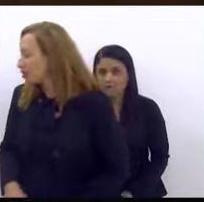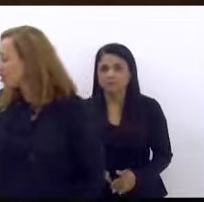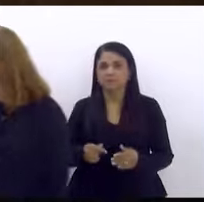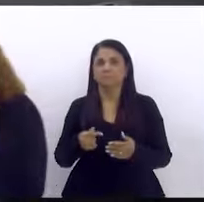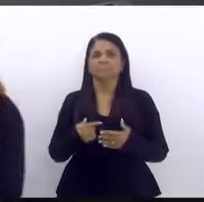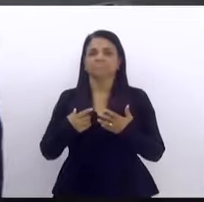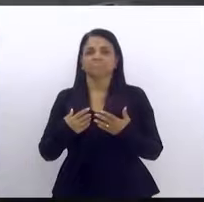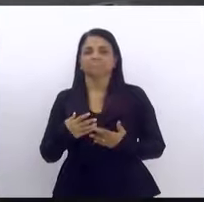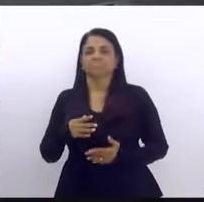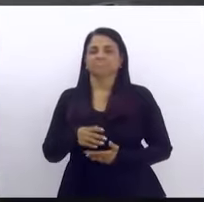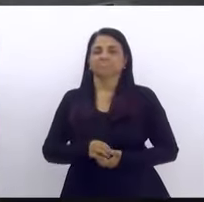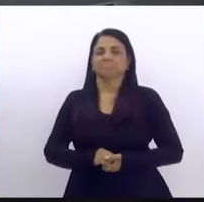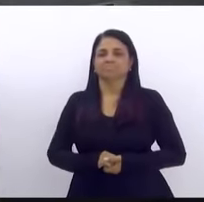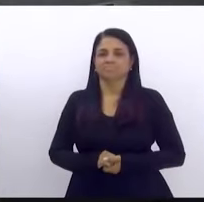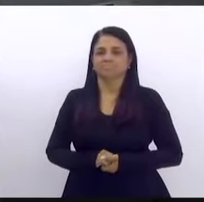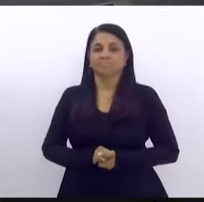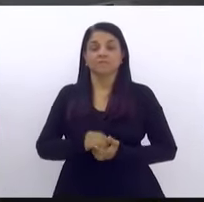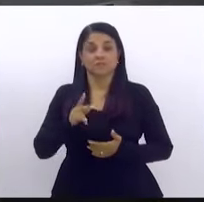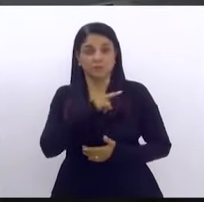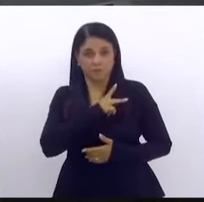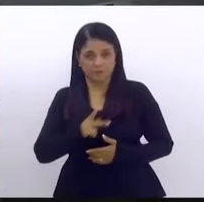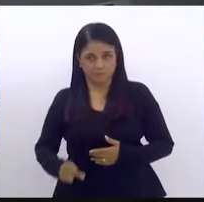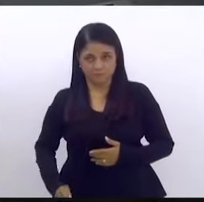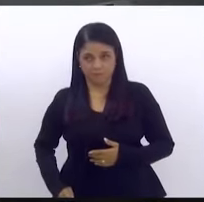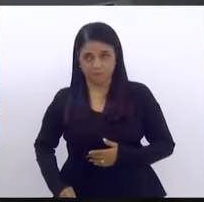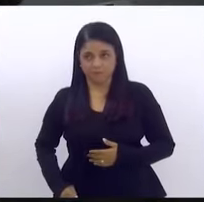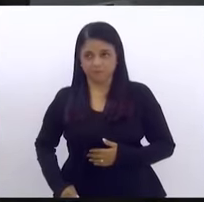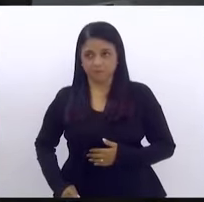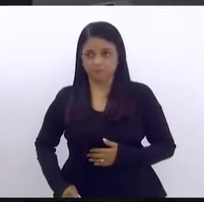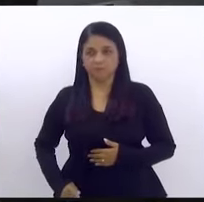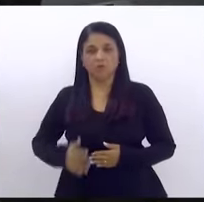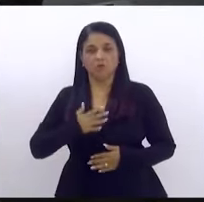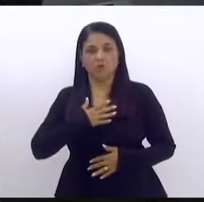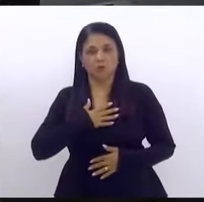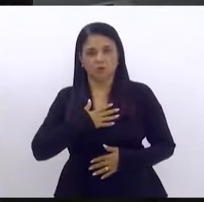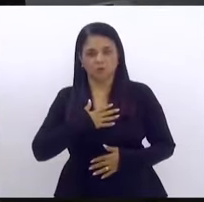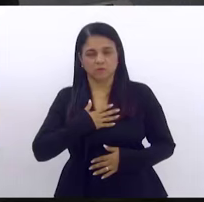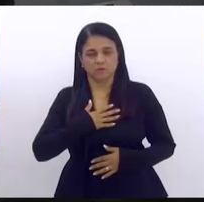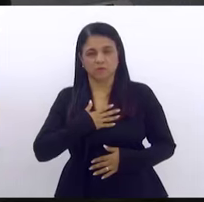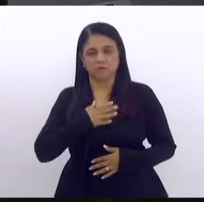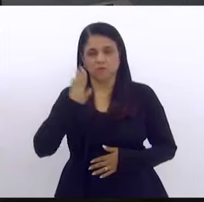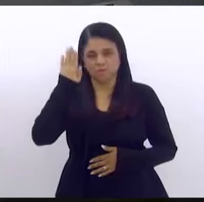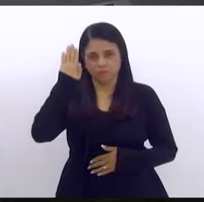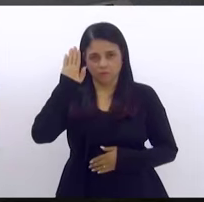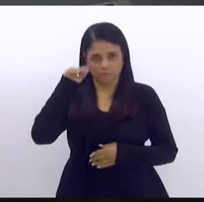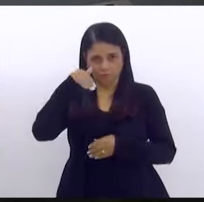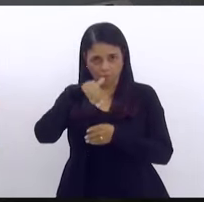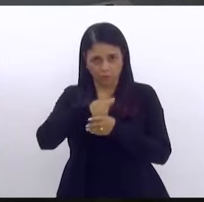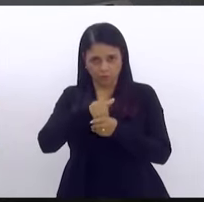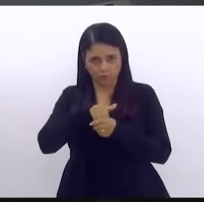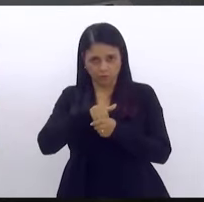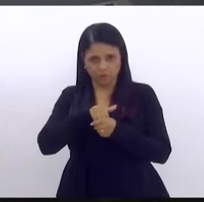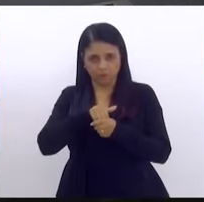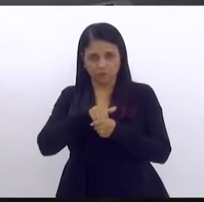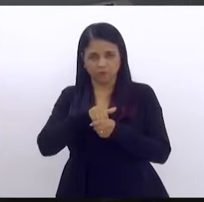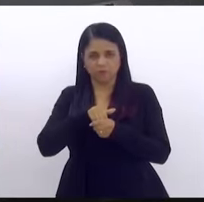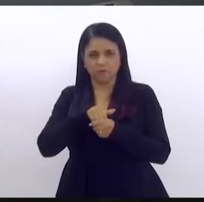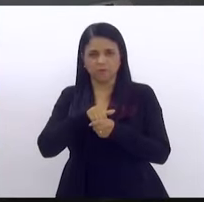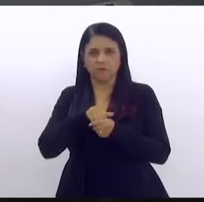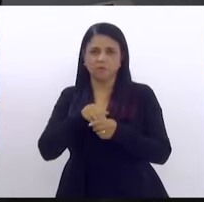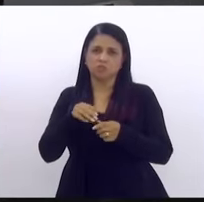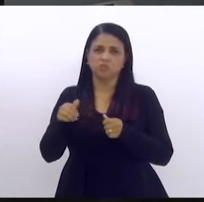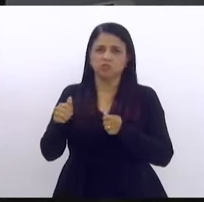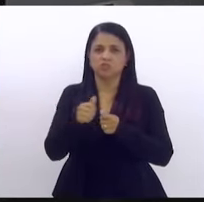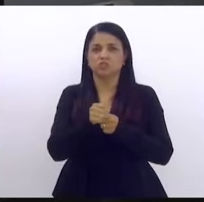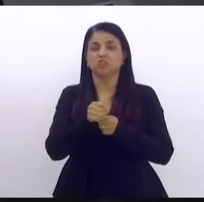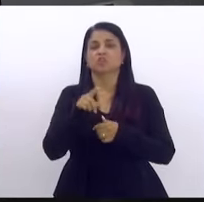Tchau. Senhor presidente, eu gostaria aqui de declarar o meu voto favorável. Deixa eu só passar Chico antes, que já estava aqui na